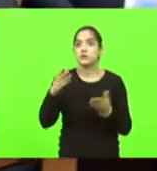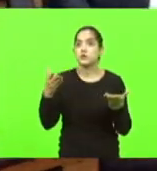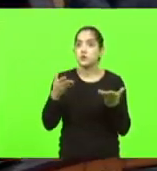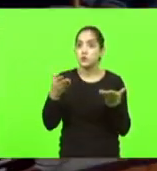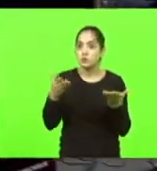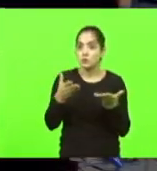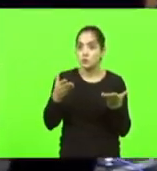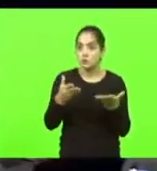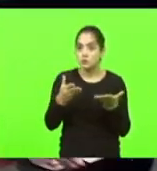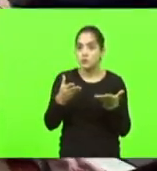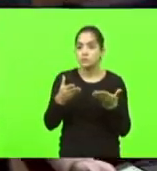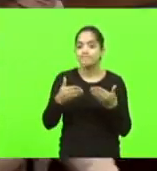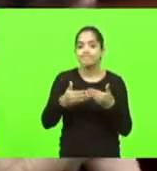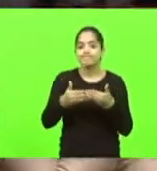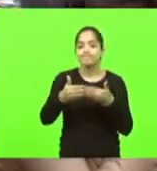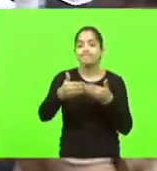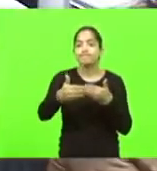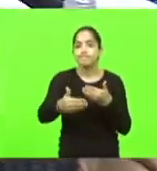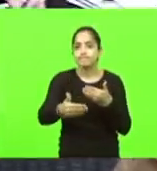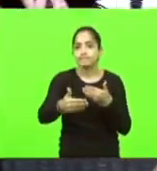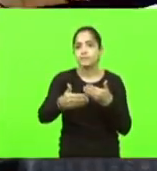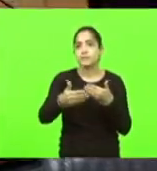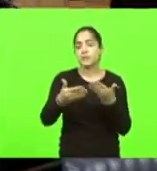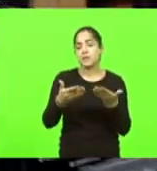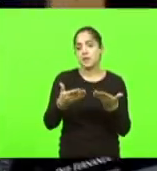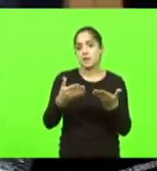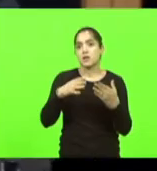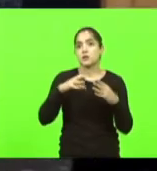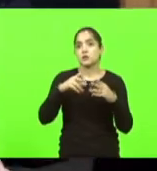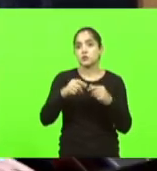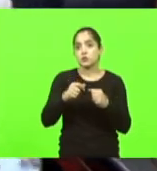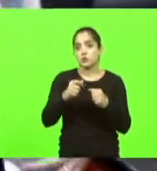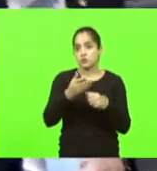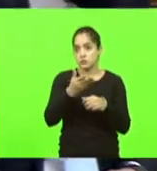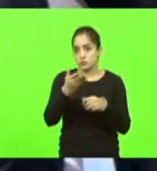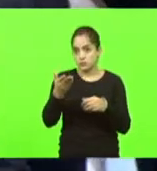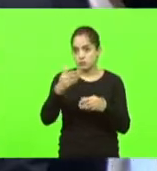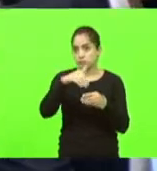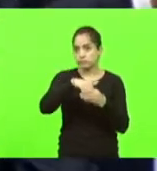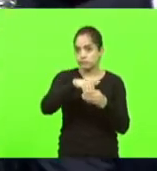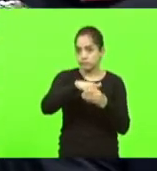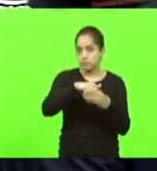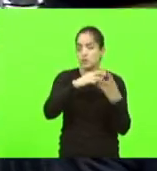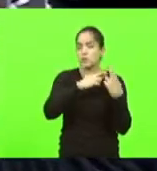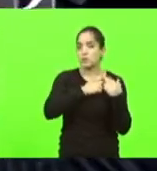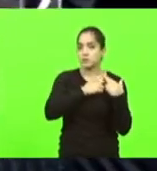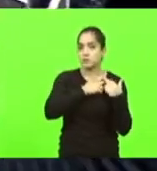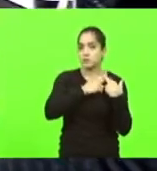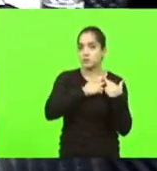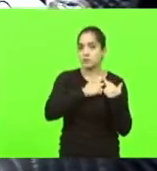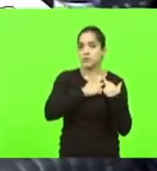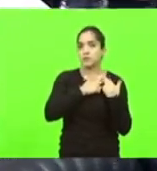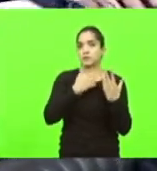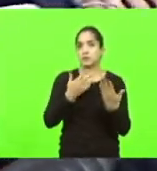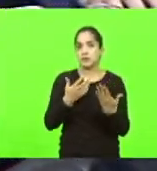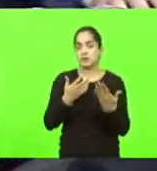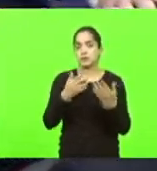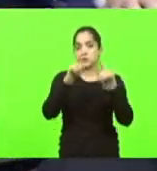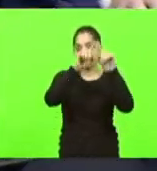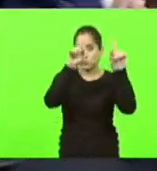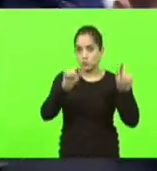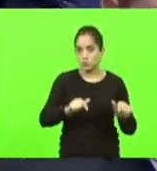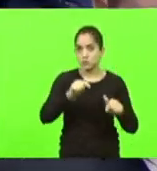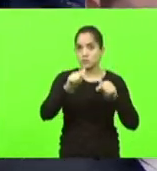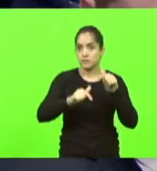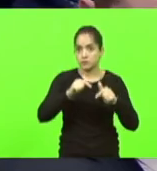Parlamento dar um passo importante para nosso Estado eu acredito que todos aqui votaram um responsabilidade aquele servidor que